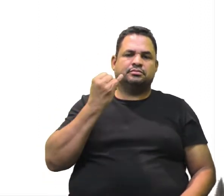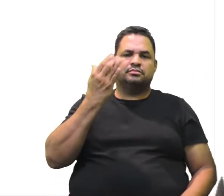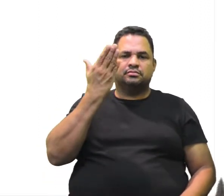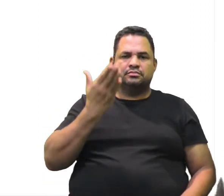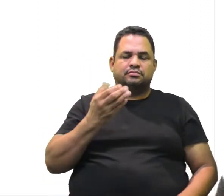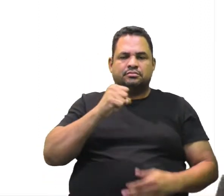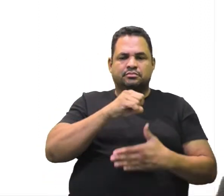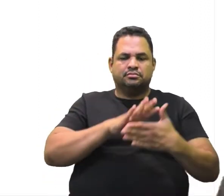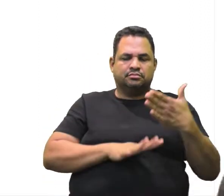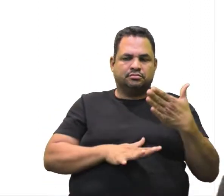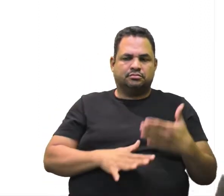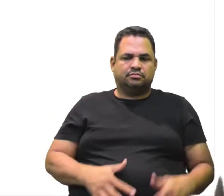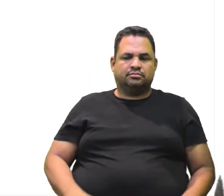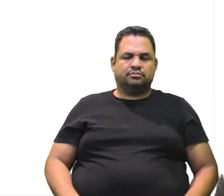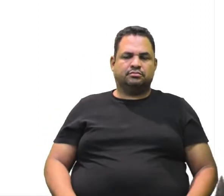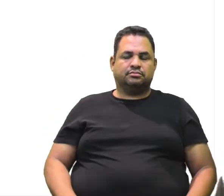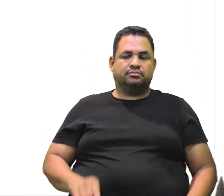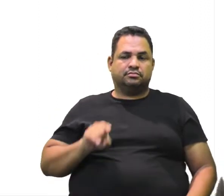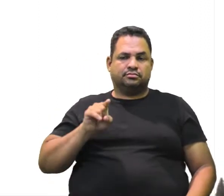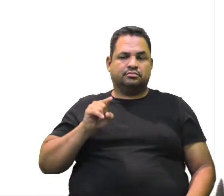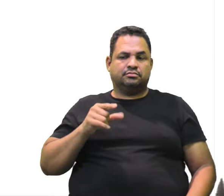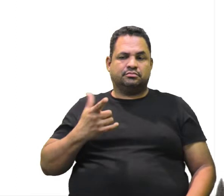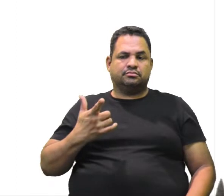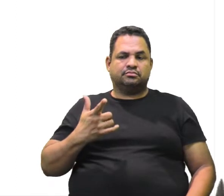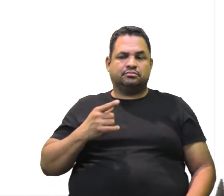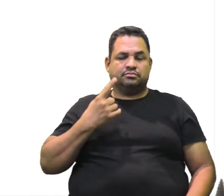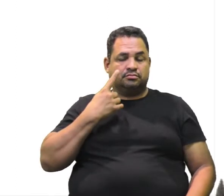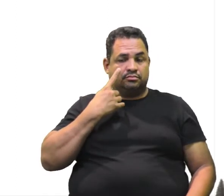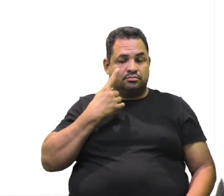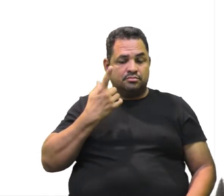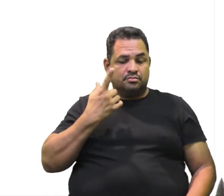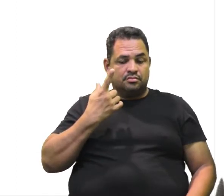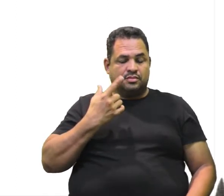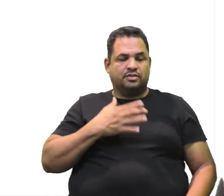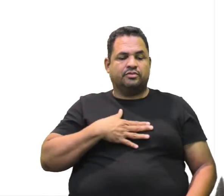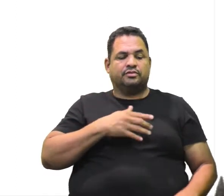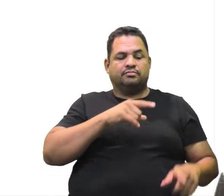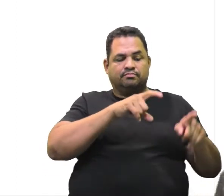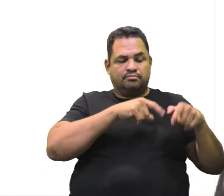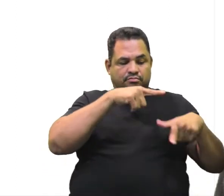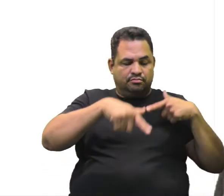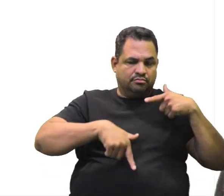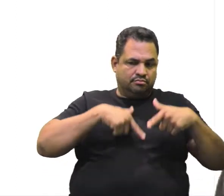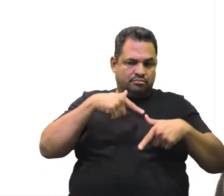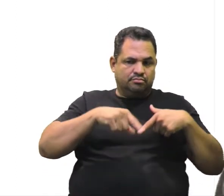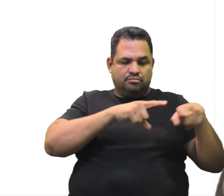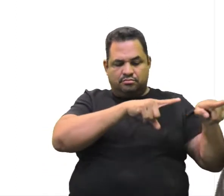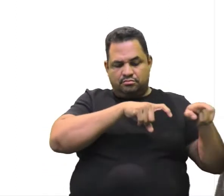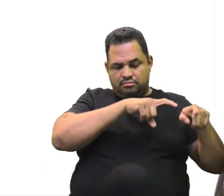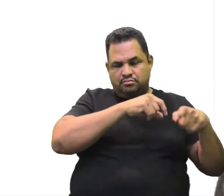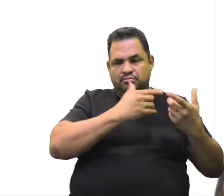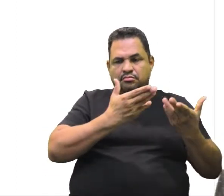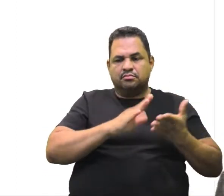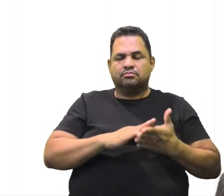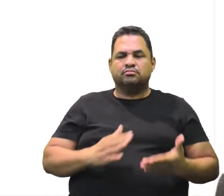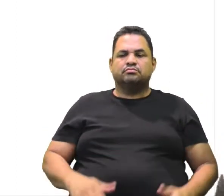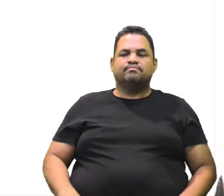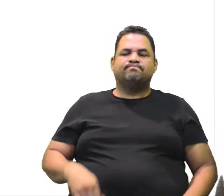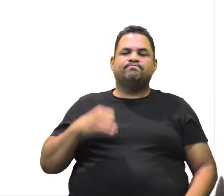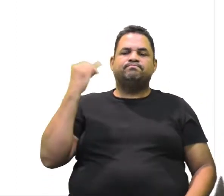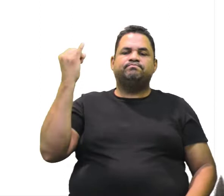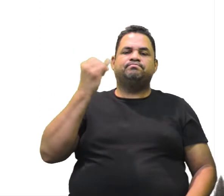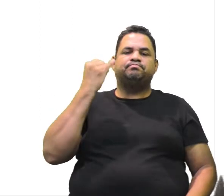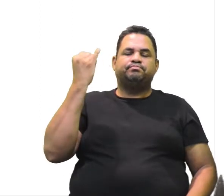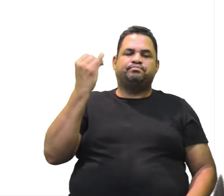essa questão. Você que vive aí na zona rural, que trabalha na zona rural, então é